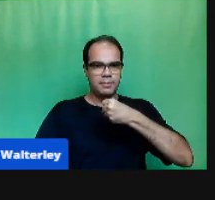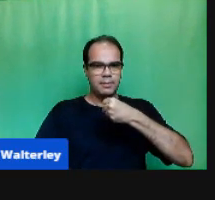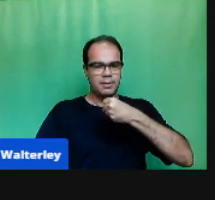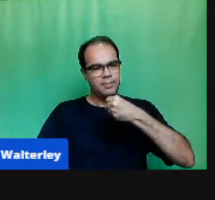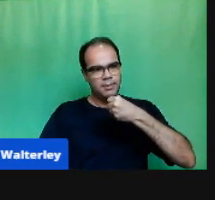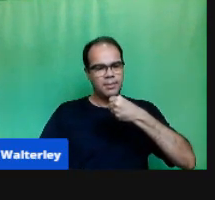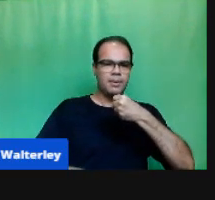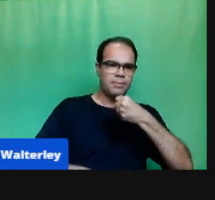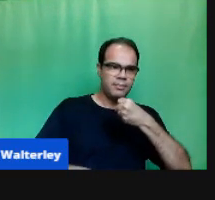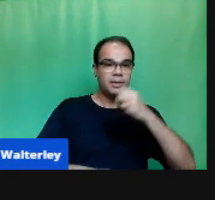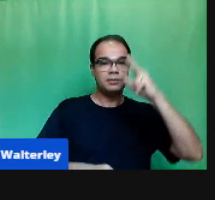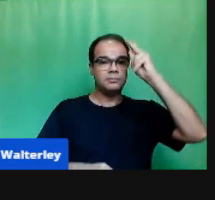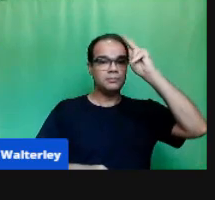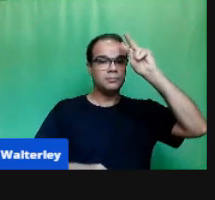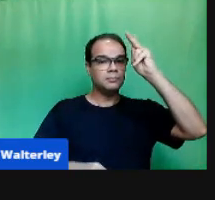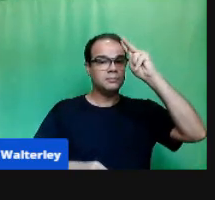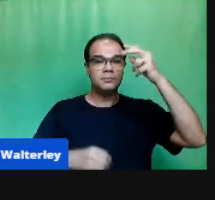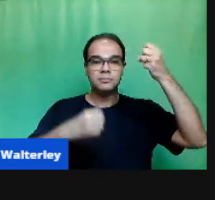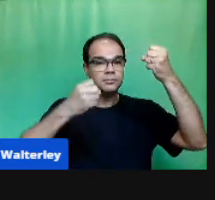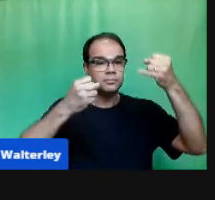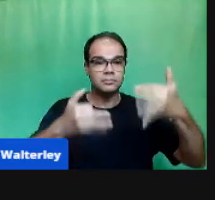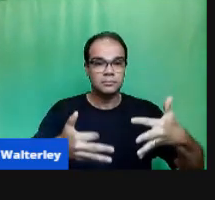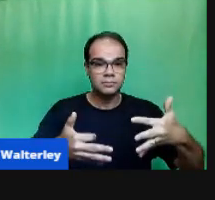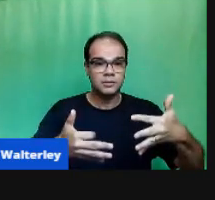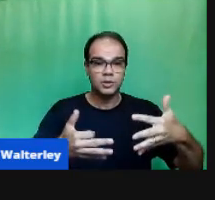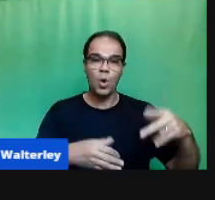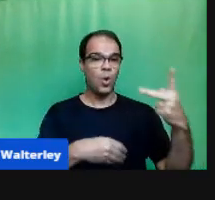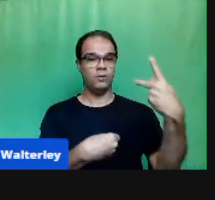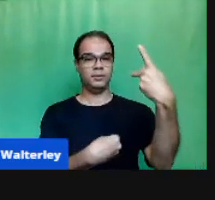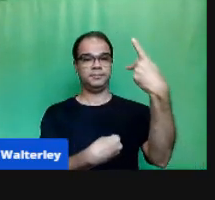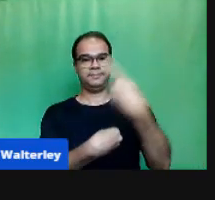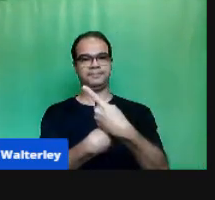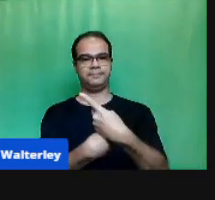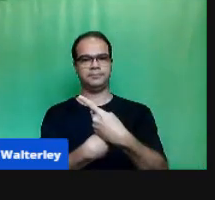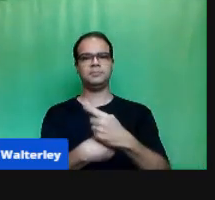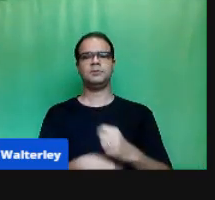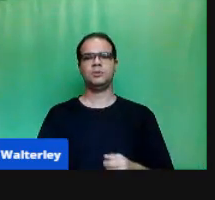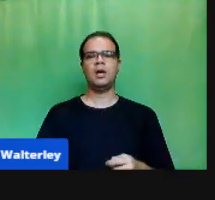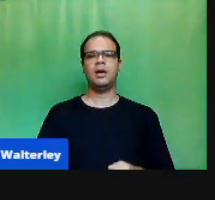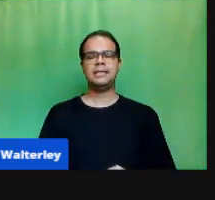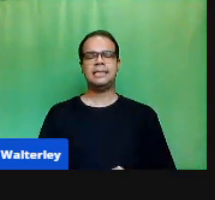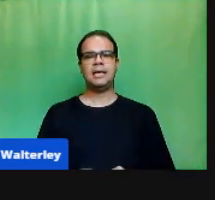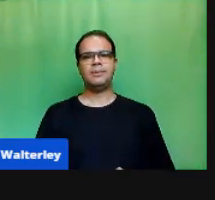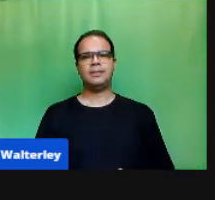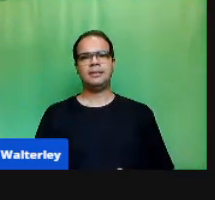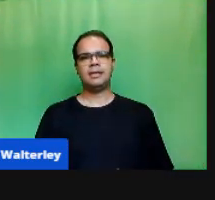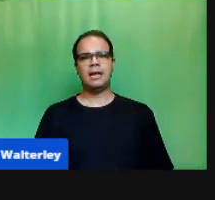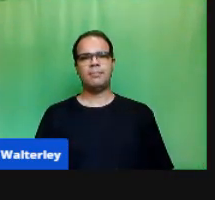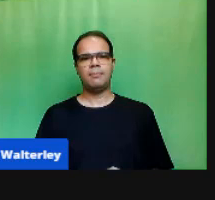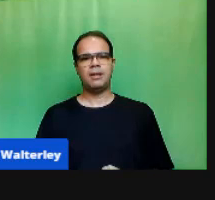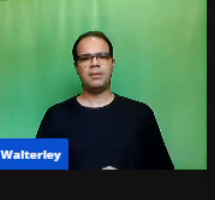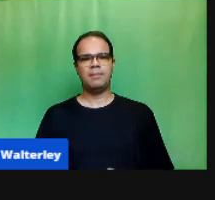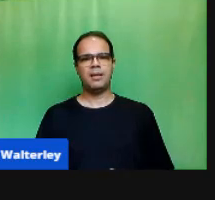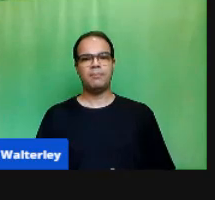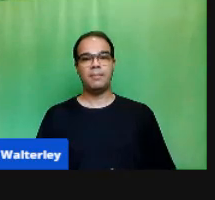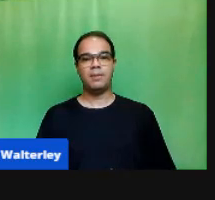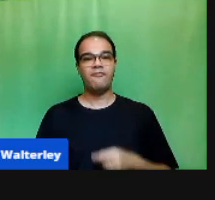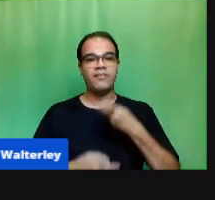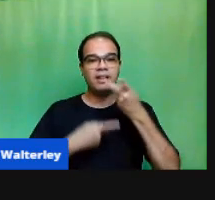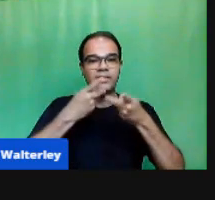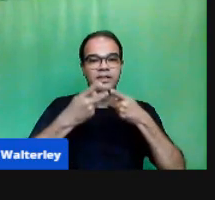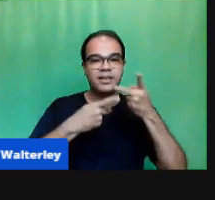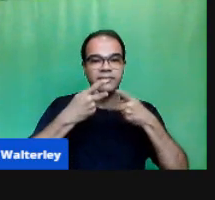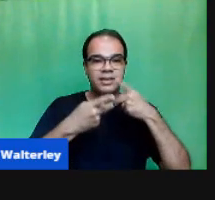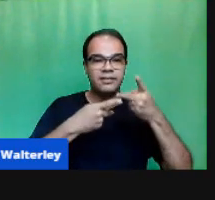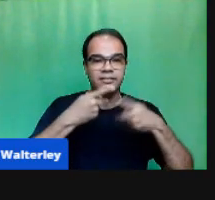E encaminhar o vídeo para as crianças. Dessa forma, o aluno ele